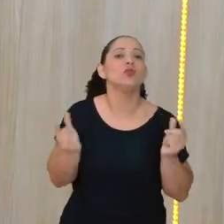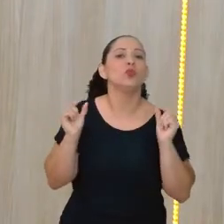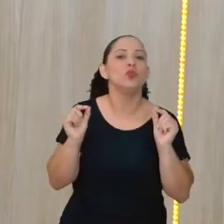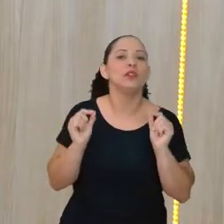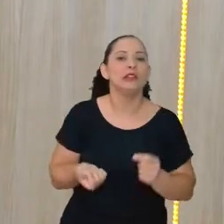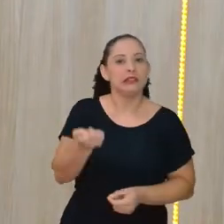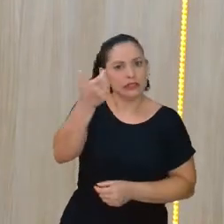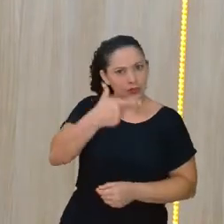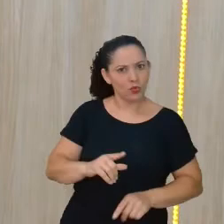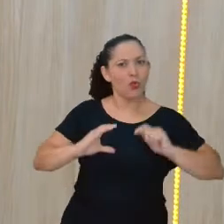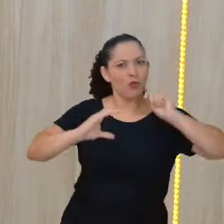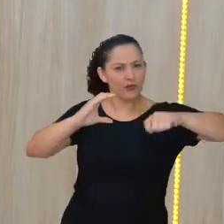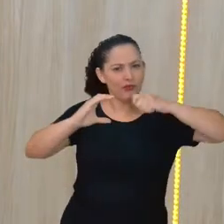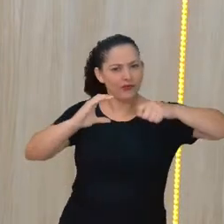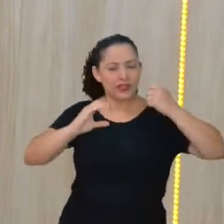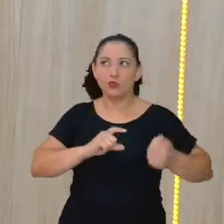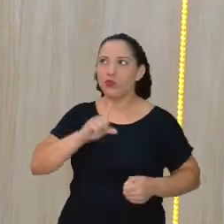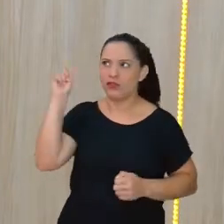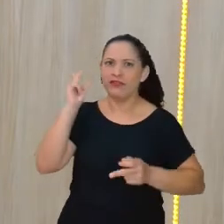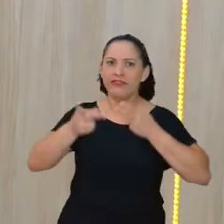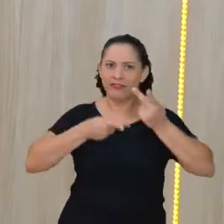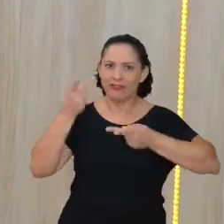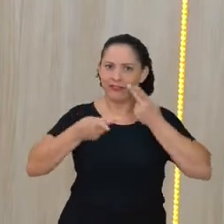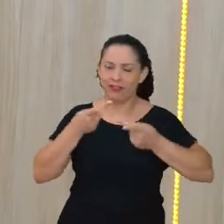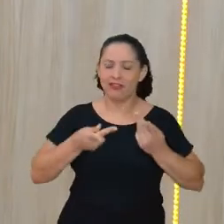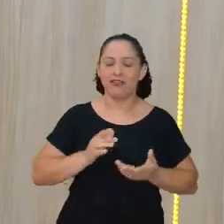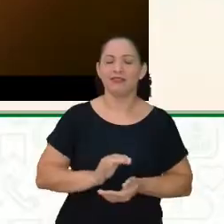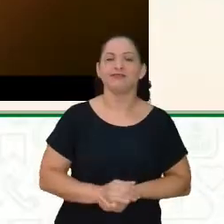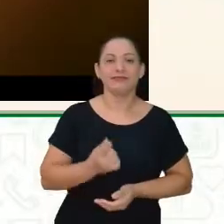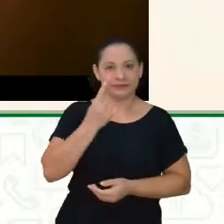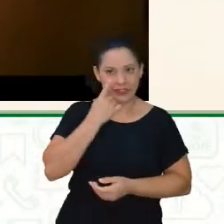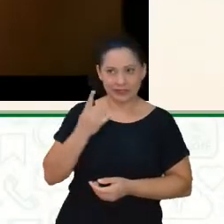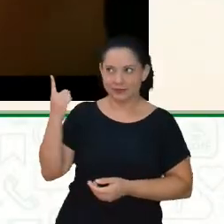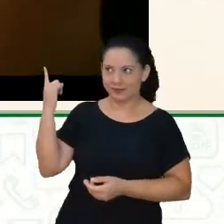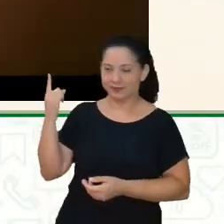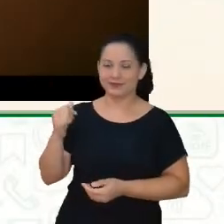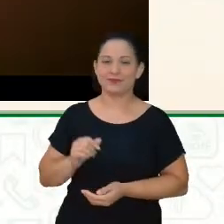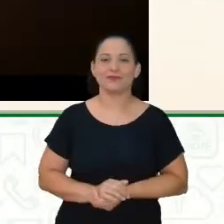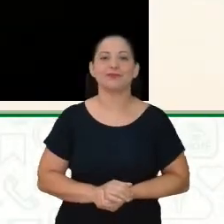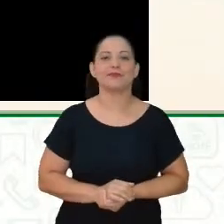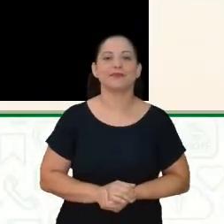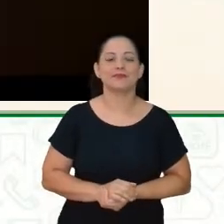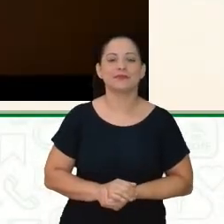vídeo porque ele diz por que ele queria ser governante. Vê só.